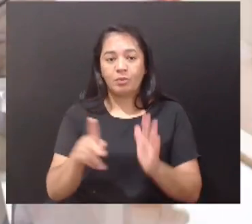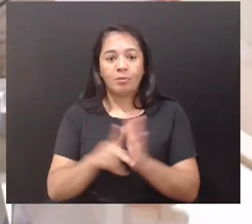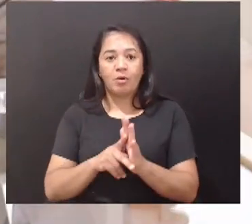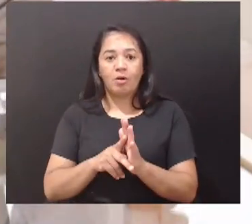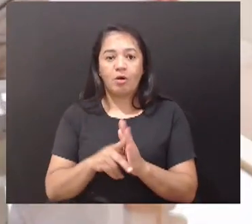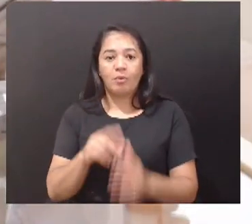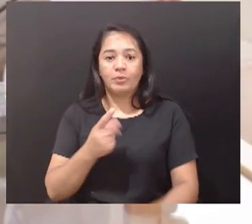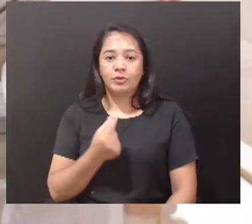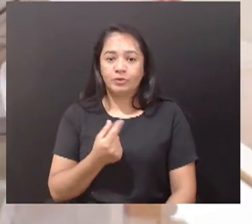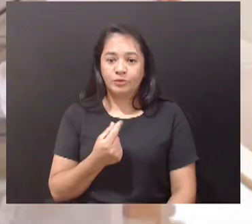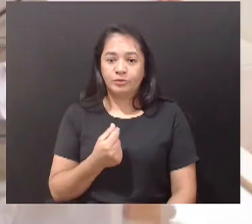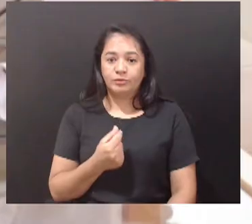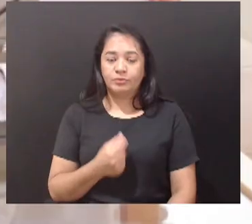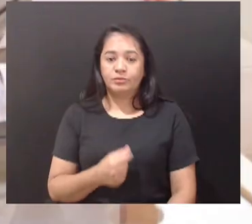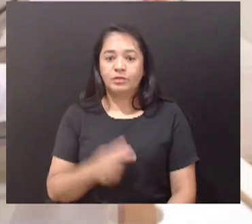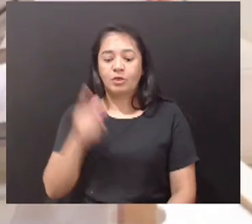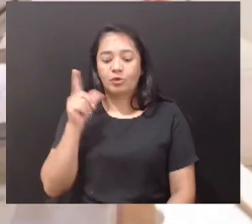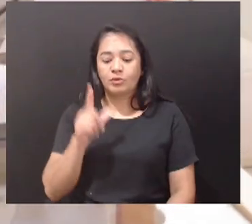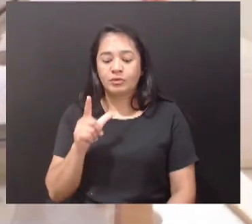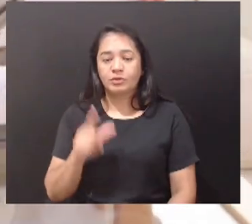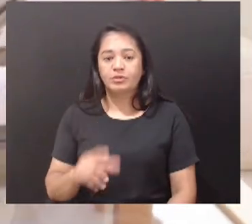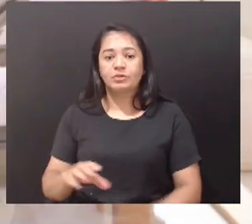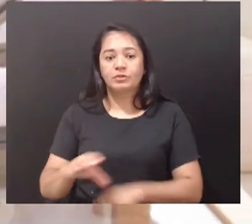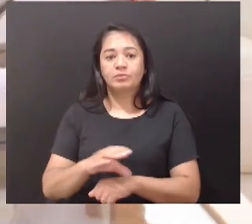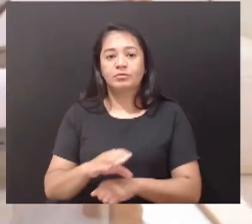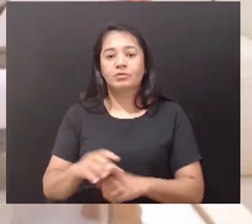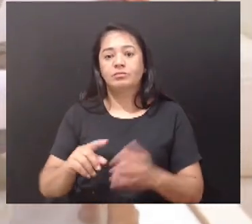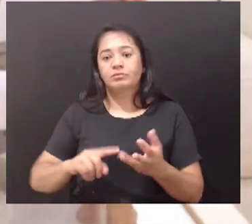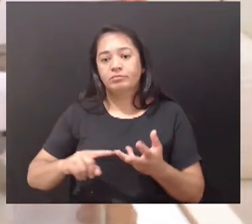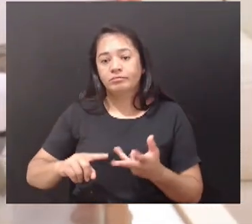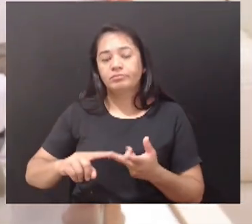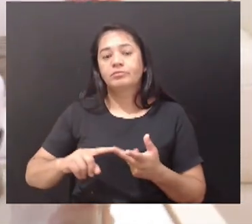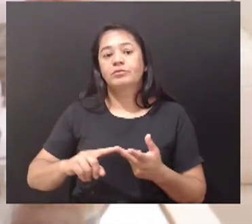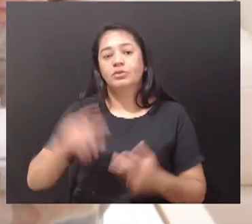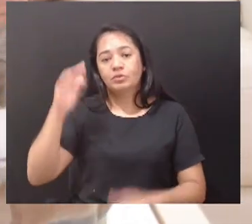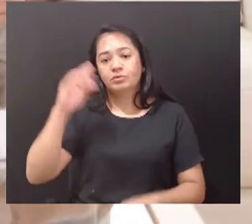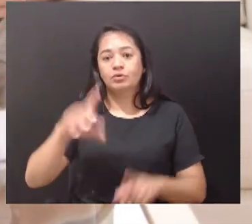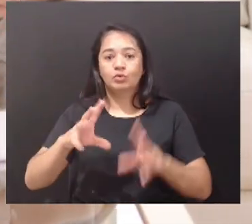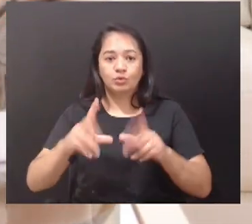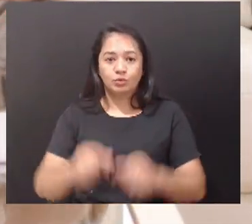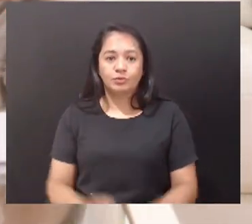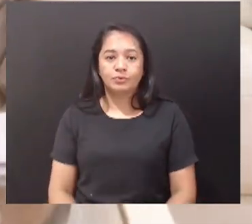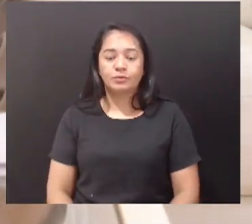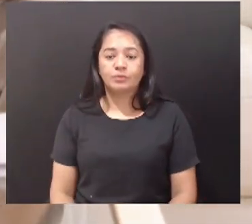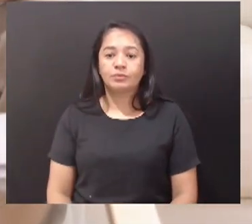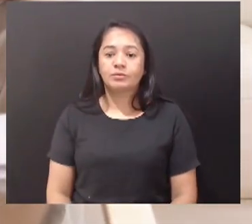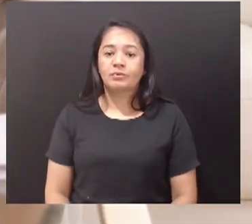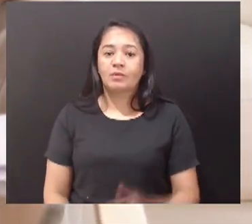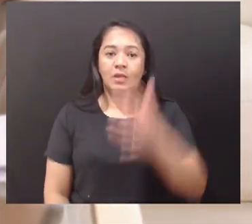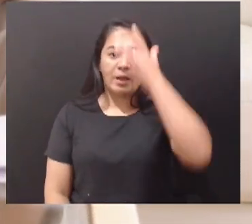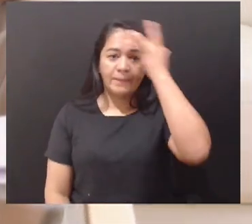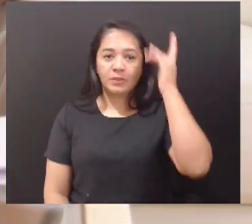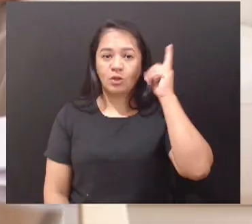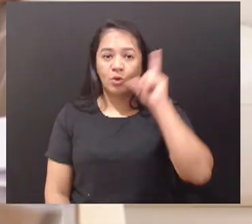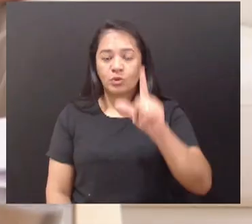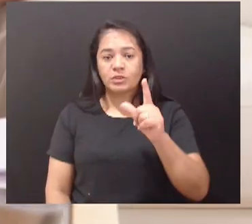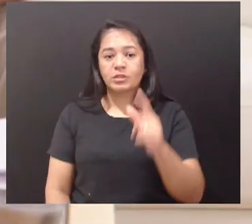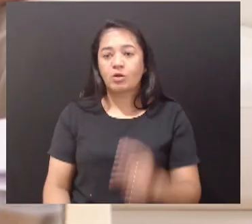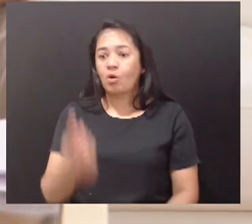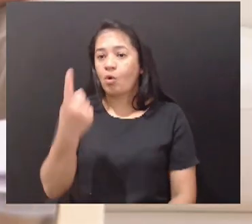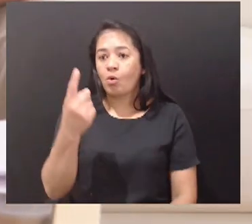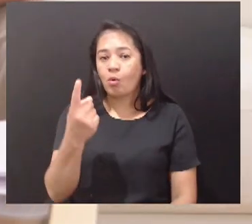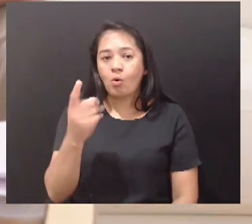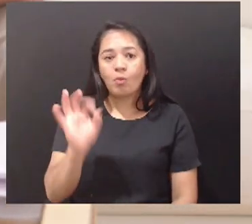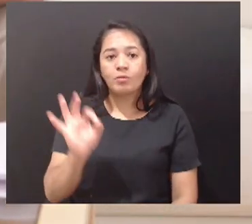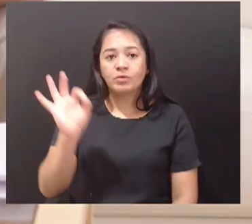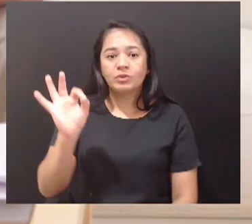para conseguir ter a construção de patrimônio, idealizar os sonhos e tudo mais. Então, a pessoa conseguindo começar com 1% da renda dela,